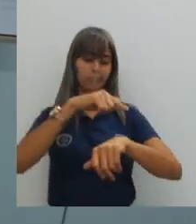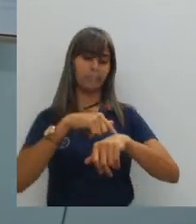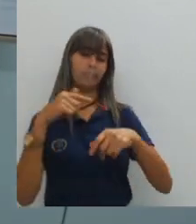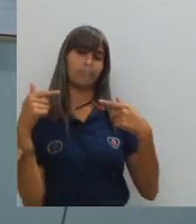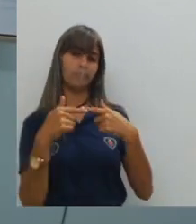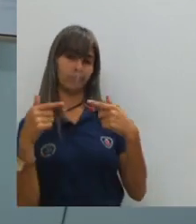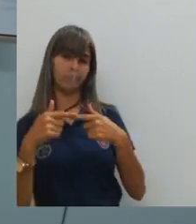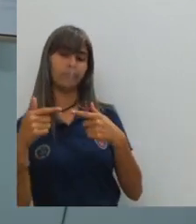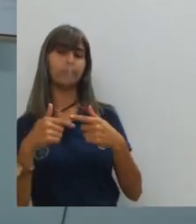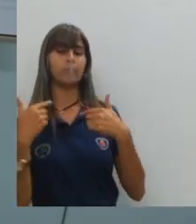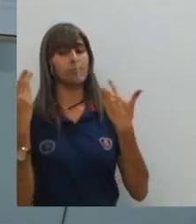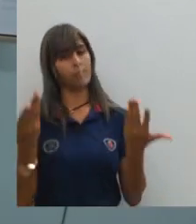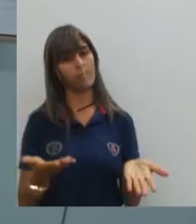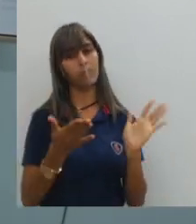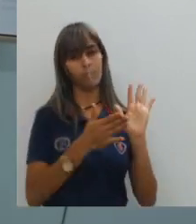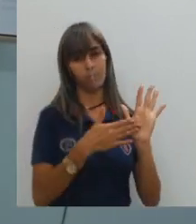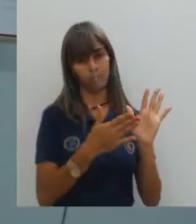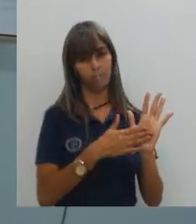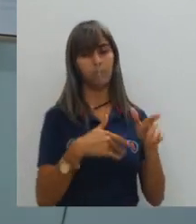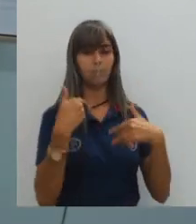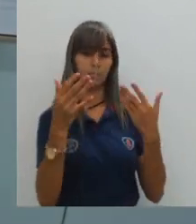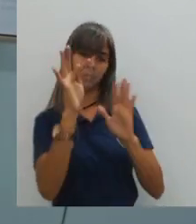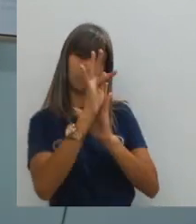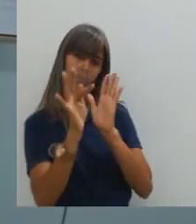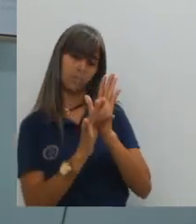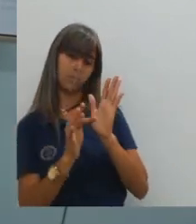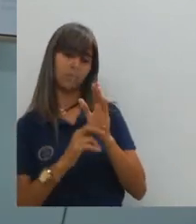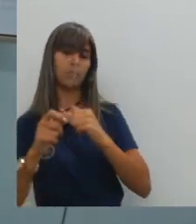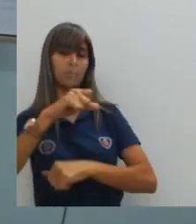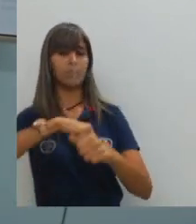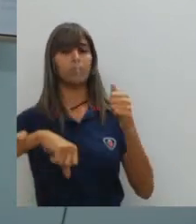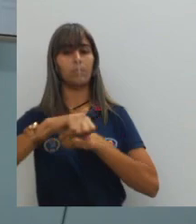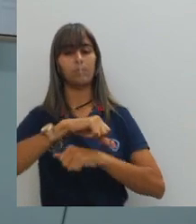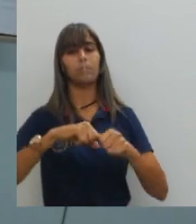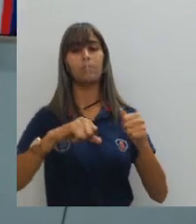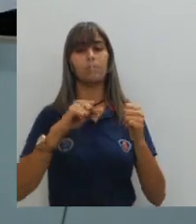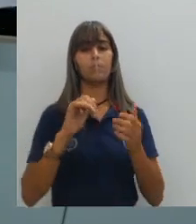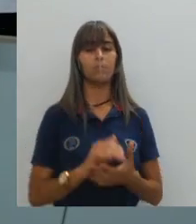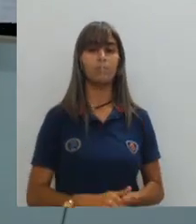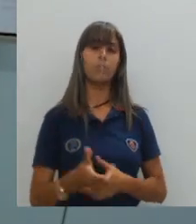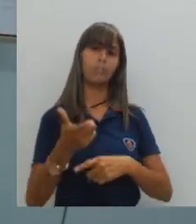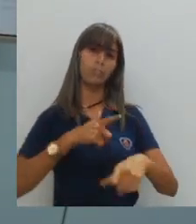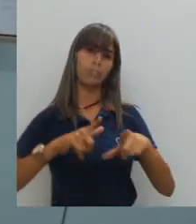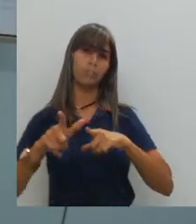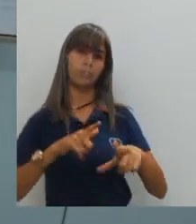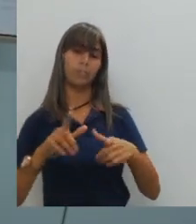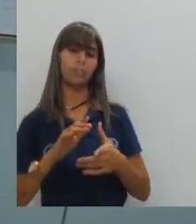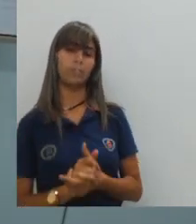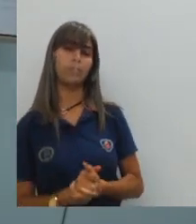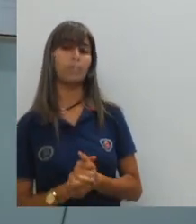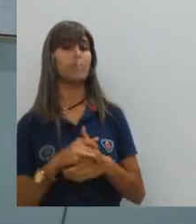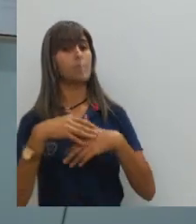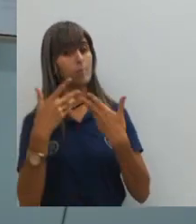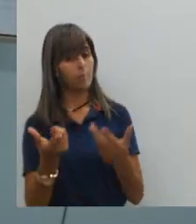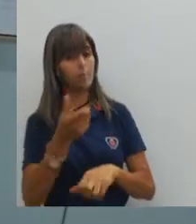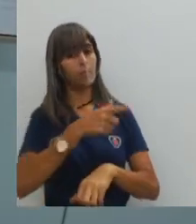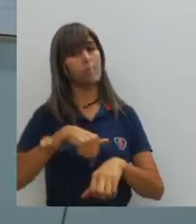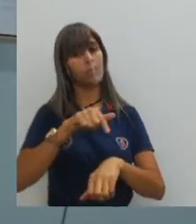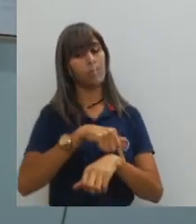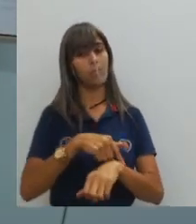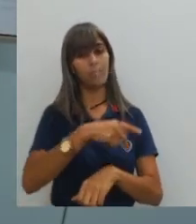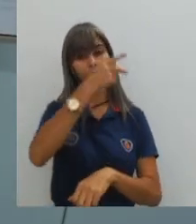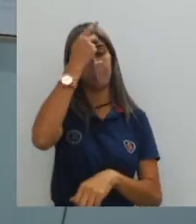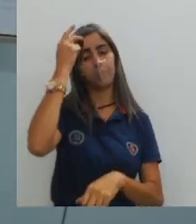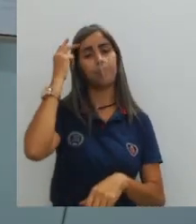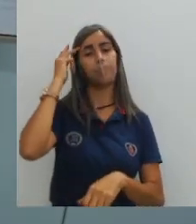estipulado, não é? É exatamente esse texto que fala sobre mudanças e tendências recentes na regulação do trabalho, não é? Será que esse horário em que a